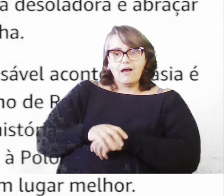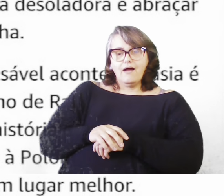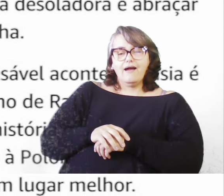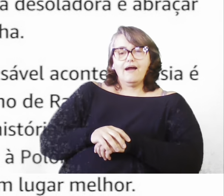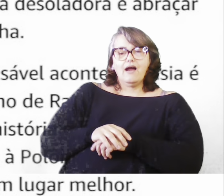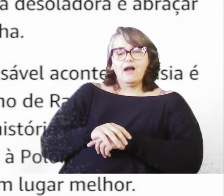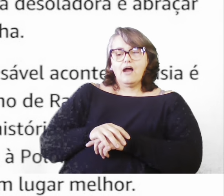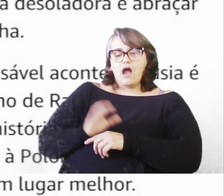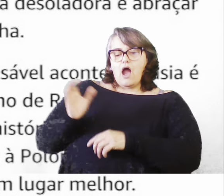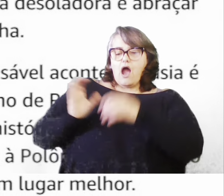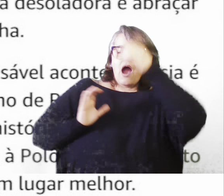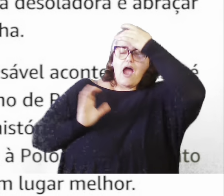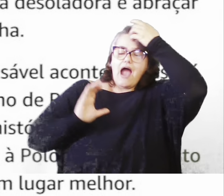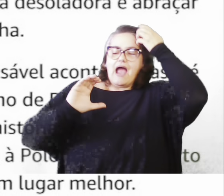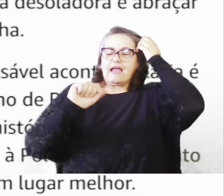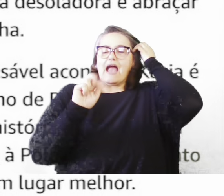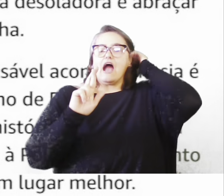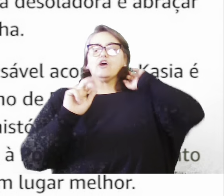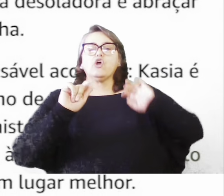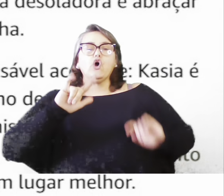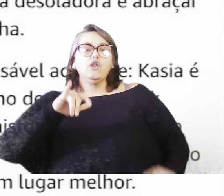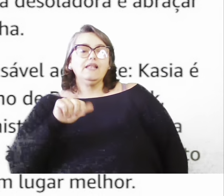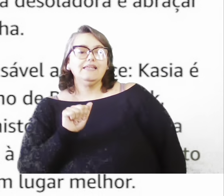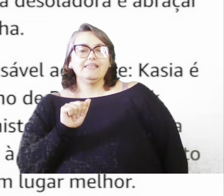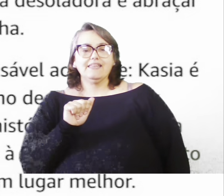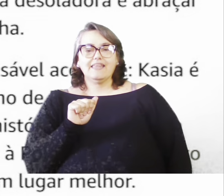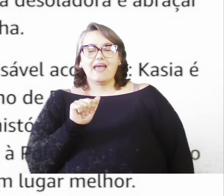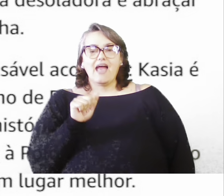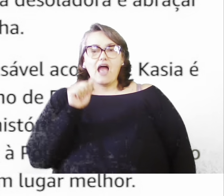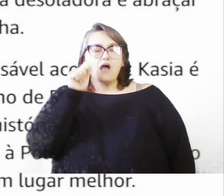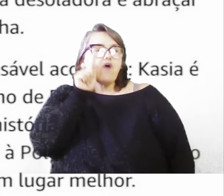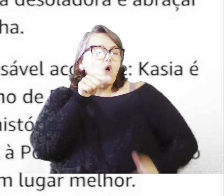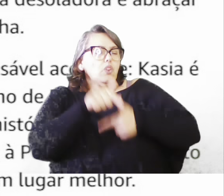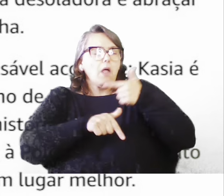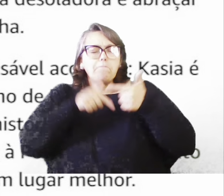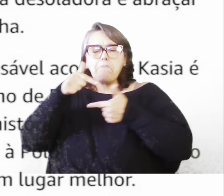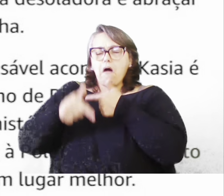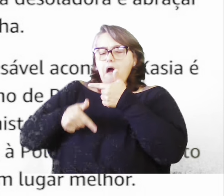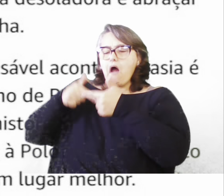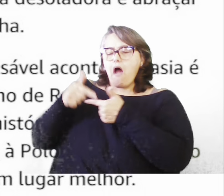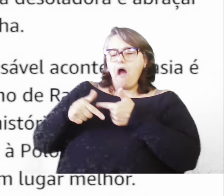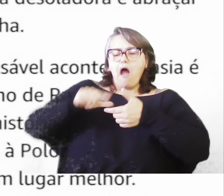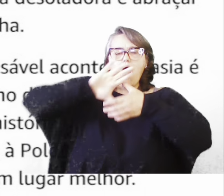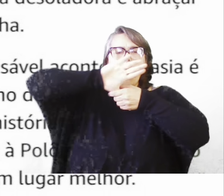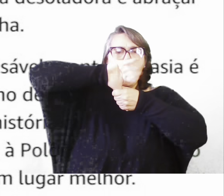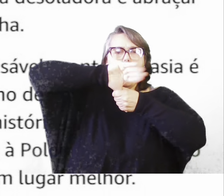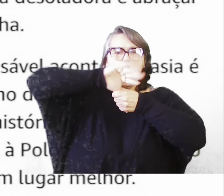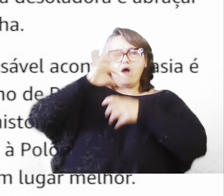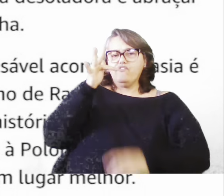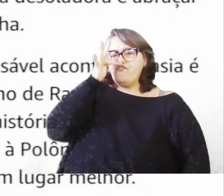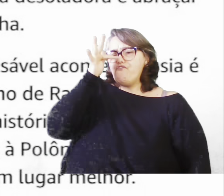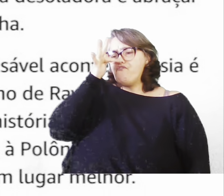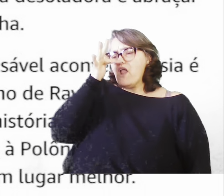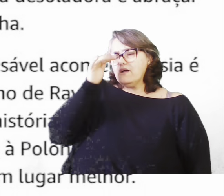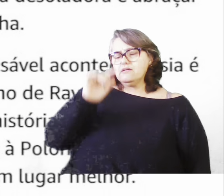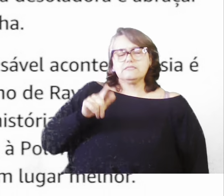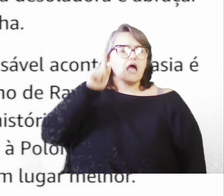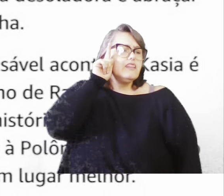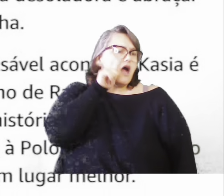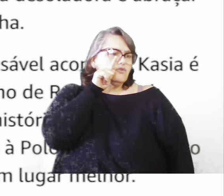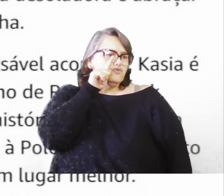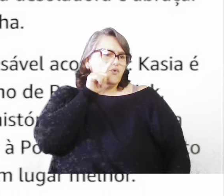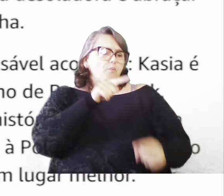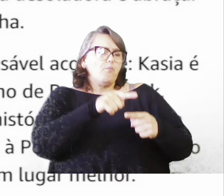esquecidos? A socialite nova-iorquina Caroline Faraday está sobrecarregada de trabalho no consulado da